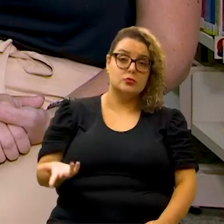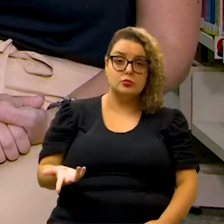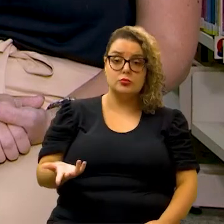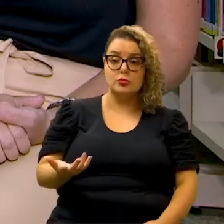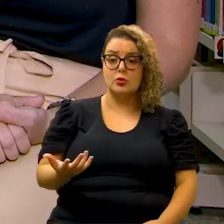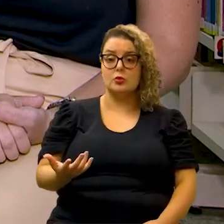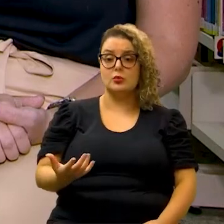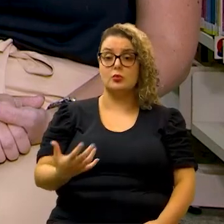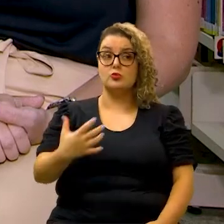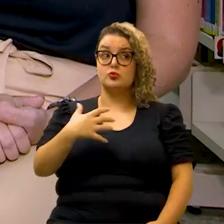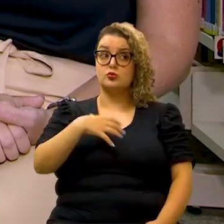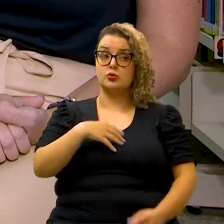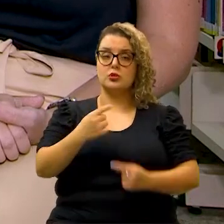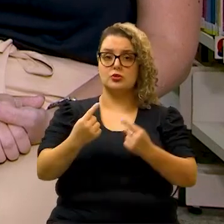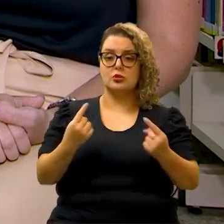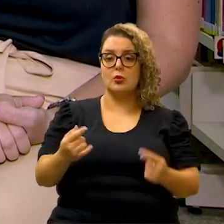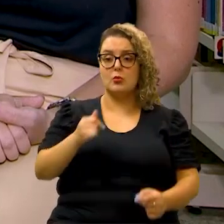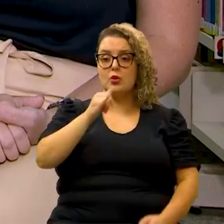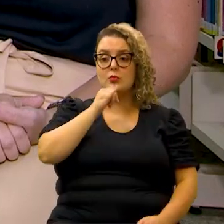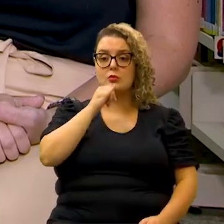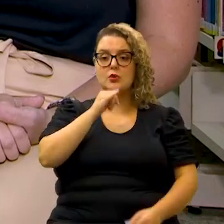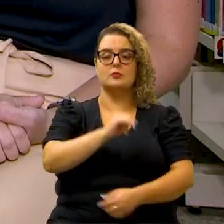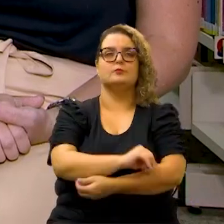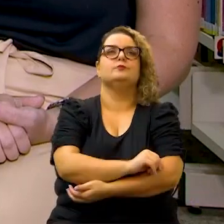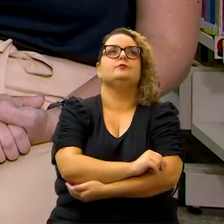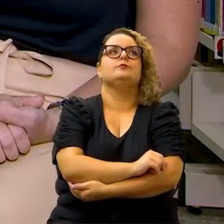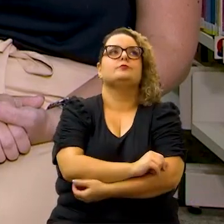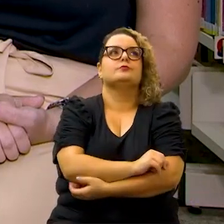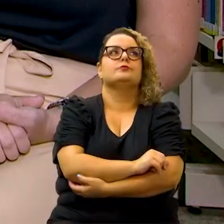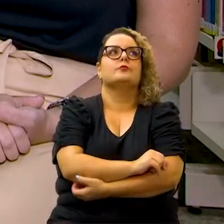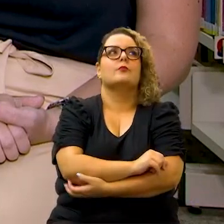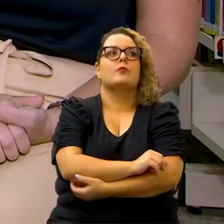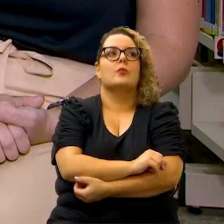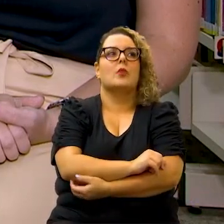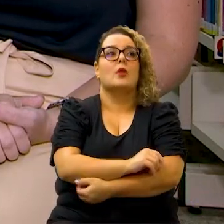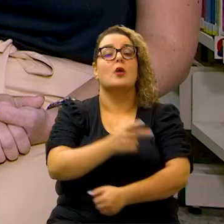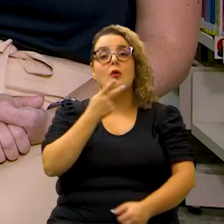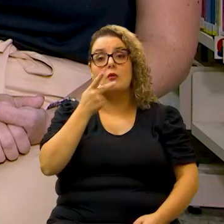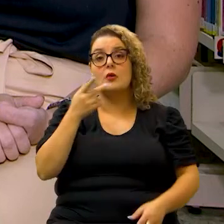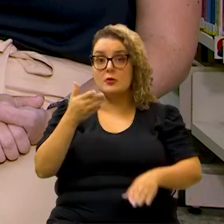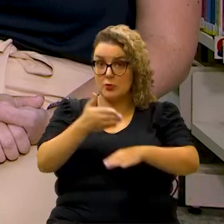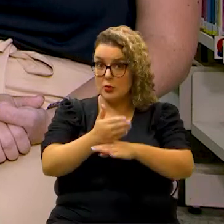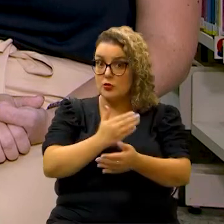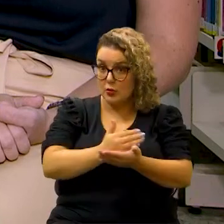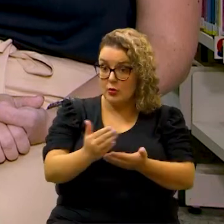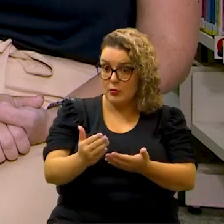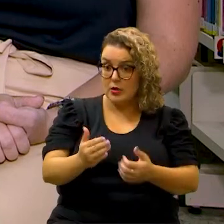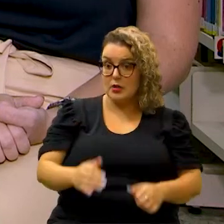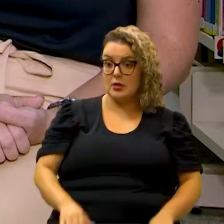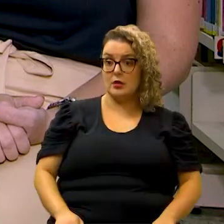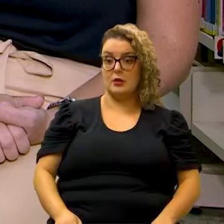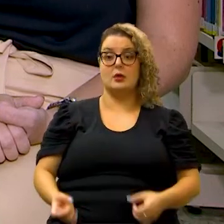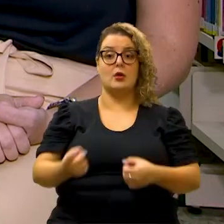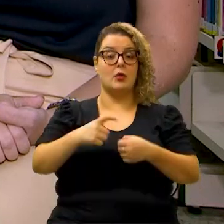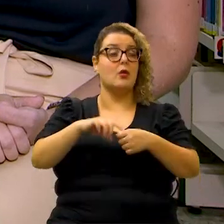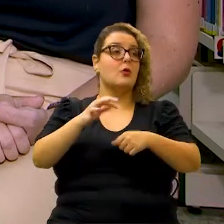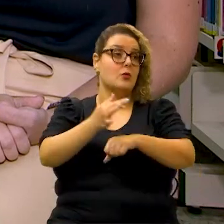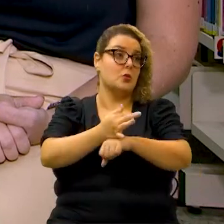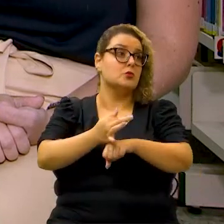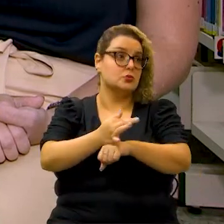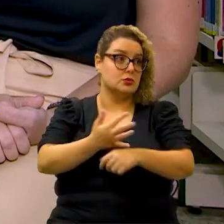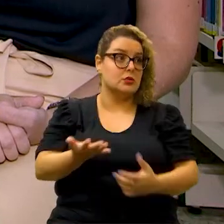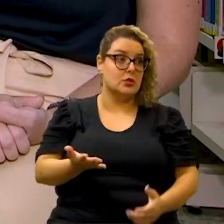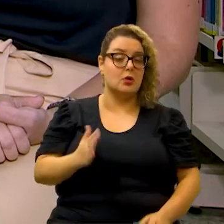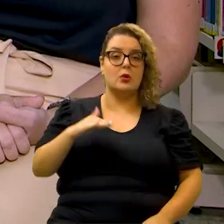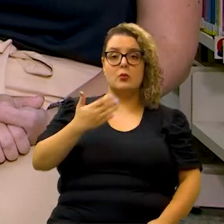e, evidentemente, com o jeito de cada um. Por exemplo, eu toquei no assunto no início da nossa participação aqui, a